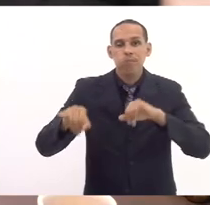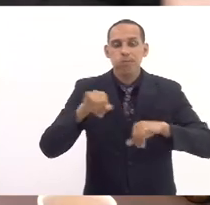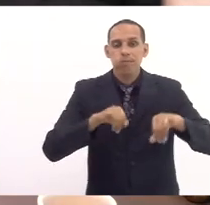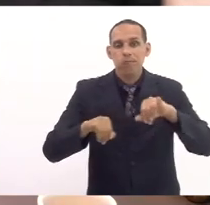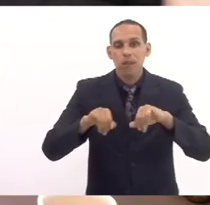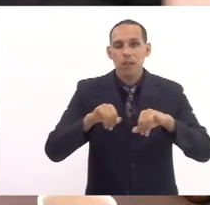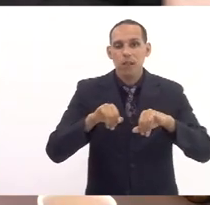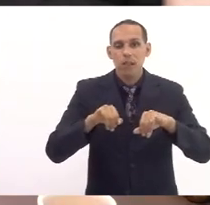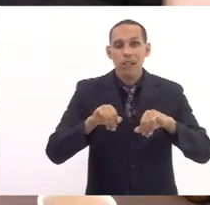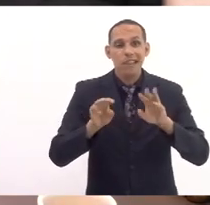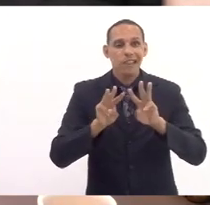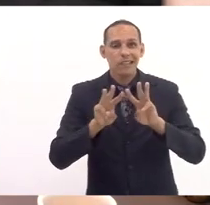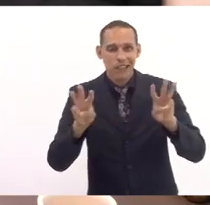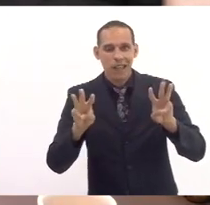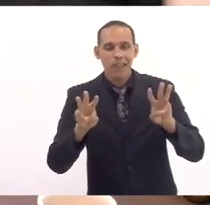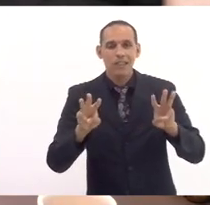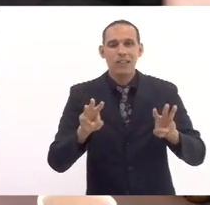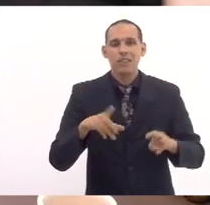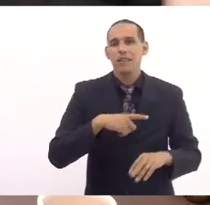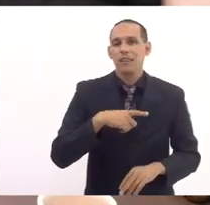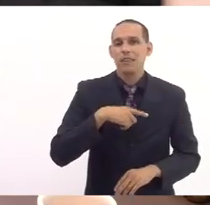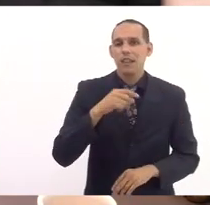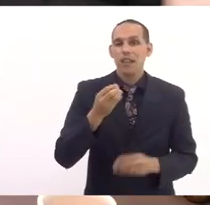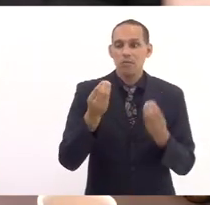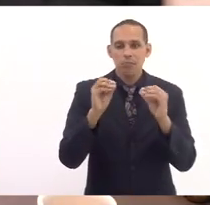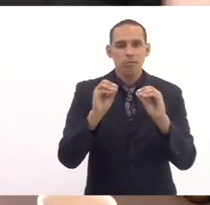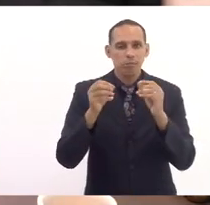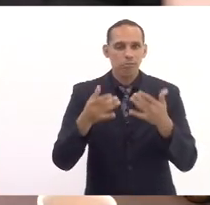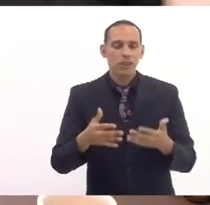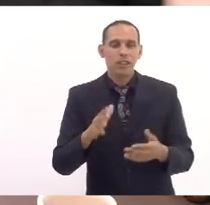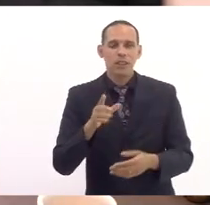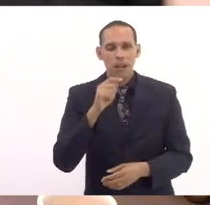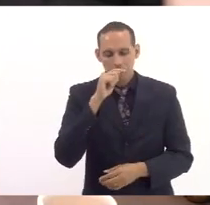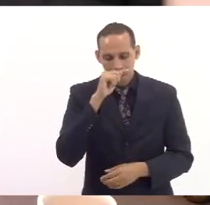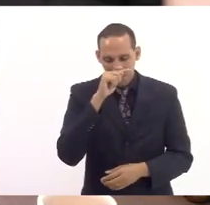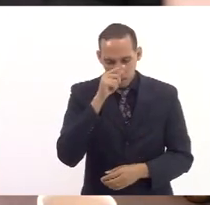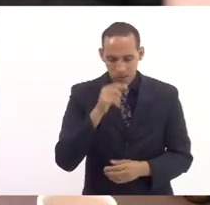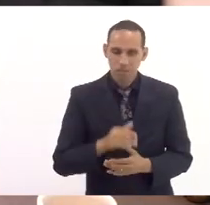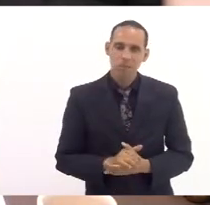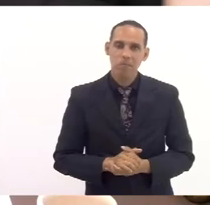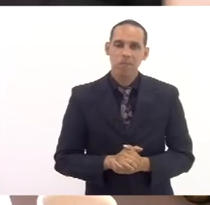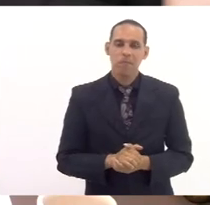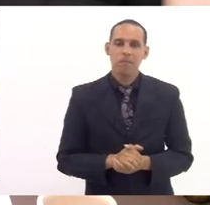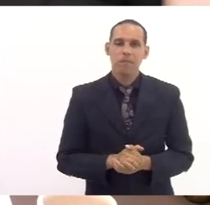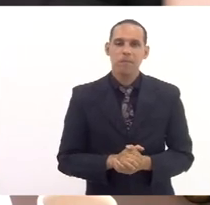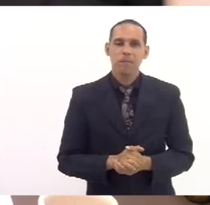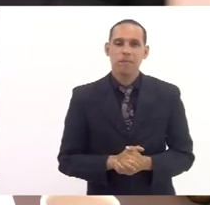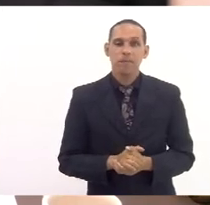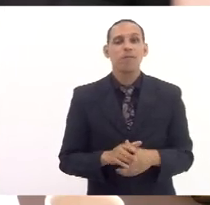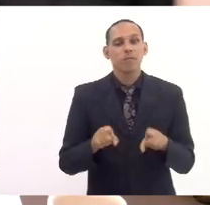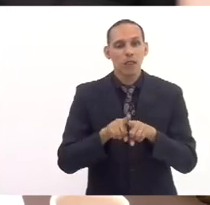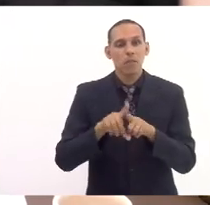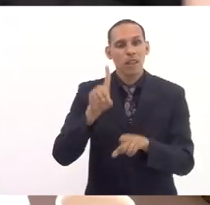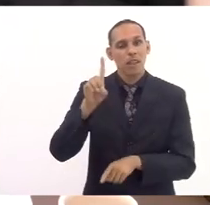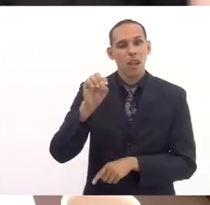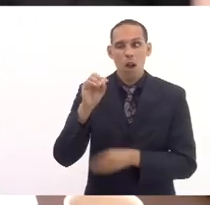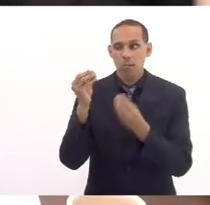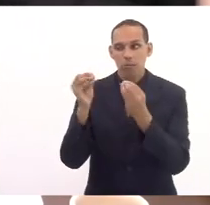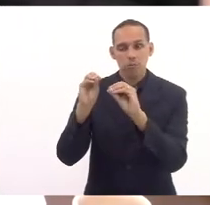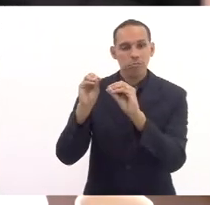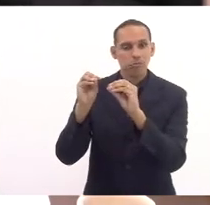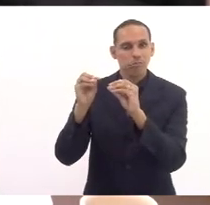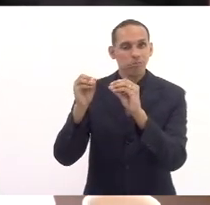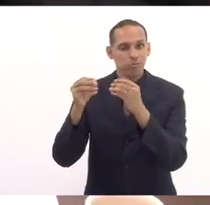nosso site e já foi publicado em Diário Oficial. Eu não sei se eu